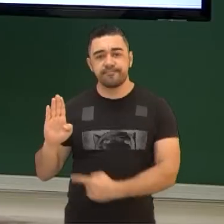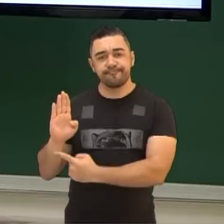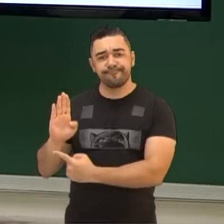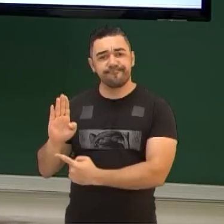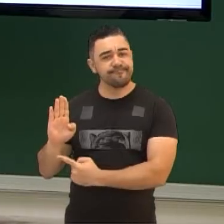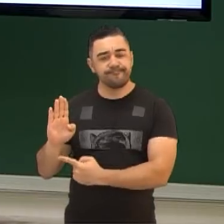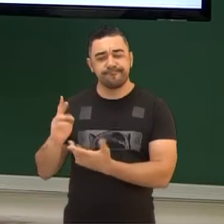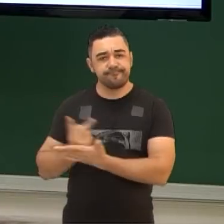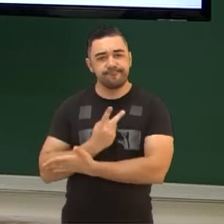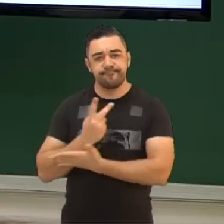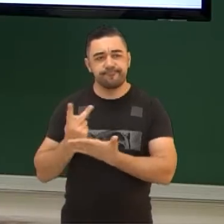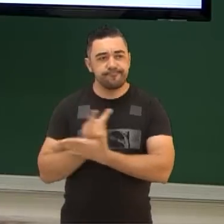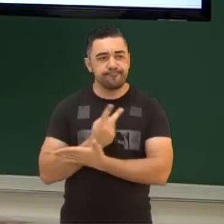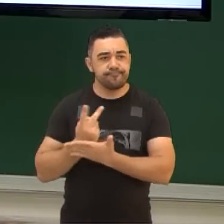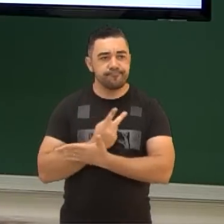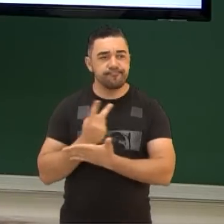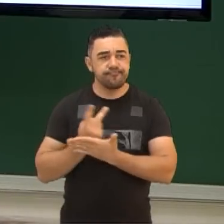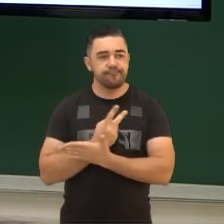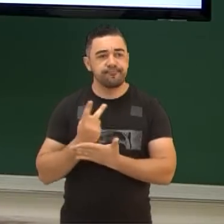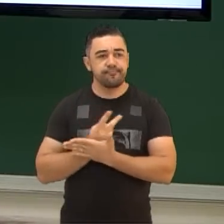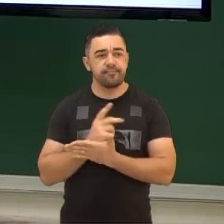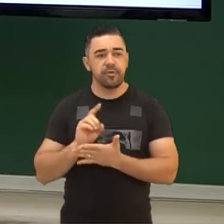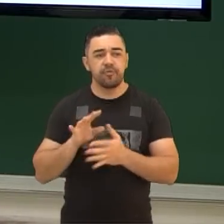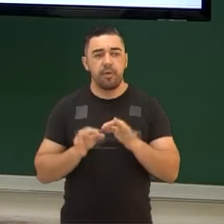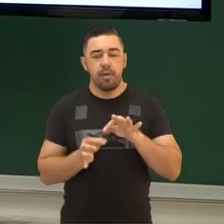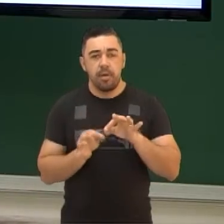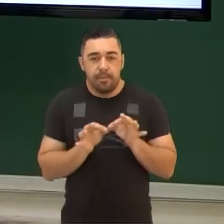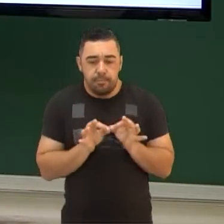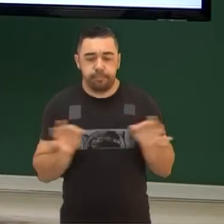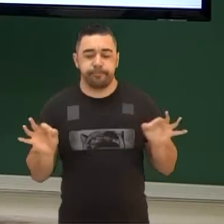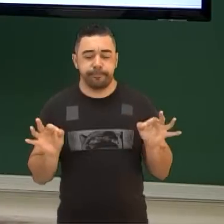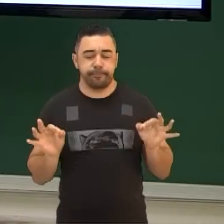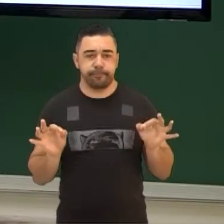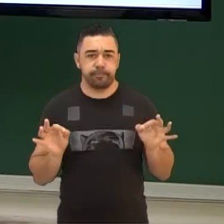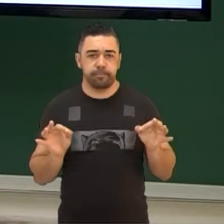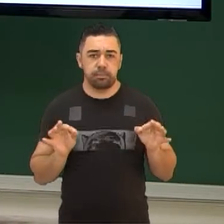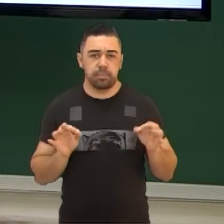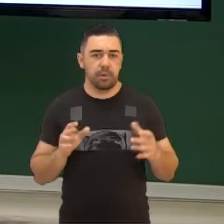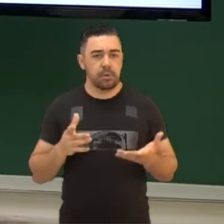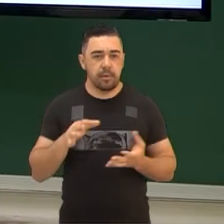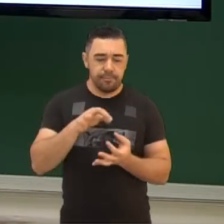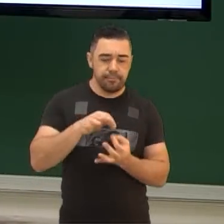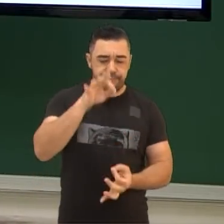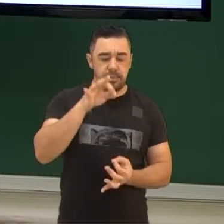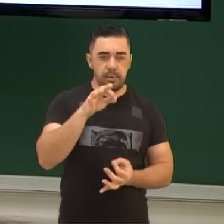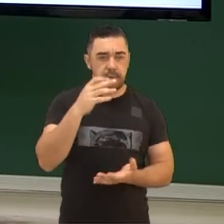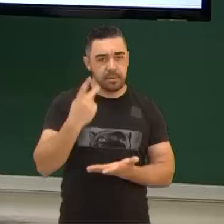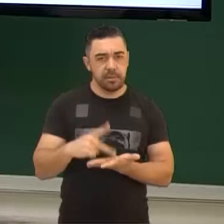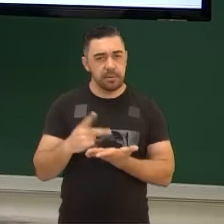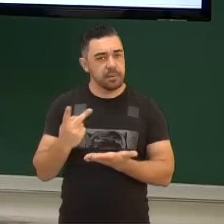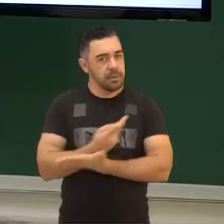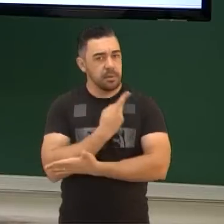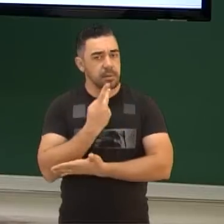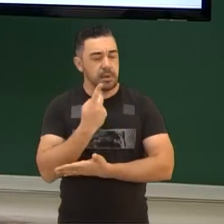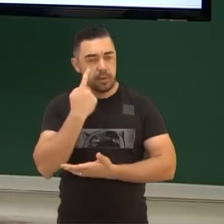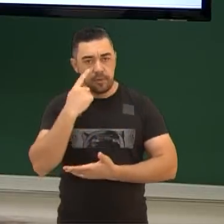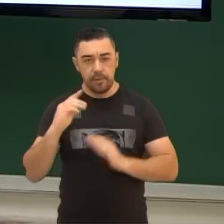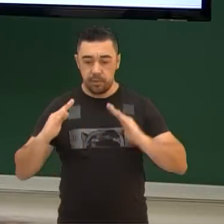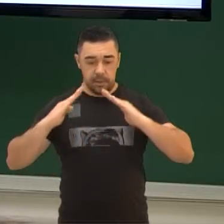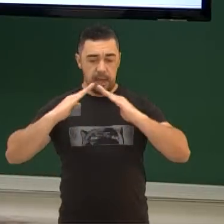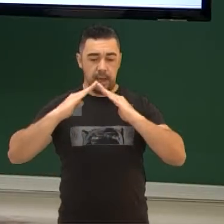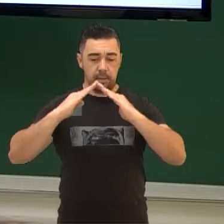só estiquei ela, né? Eu não fiz isso proporcionalmente, tá? Então, o telhado ali, ele não, né, não